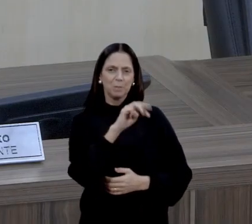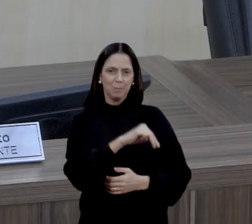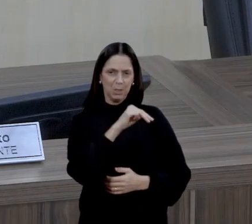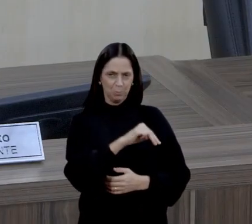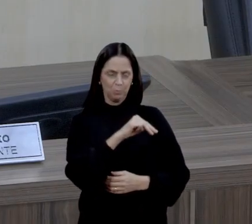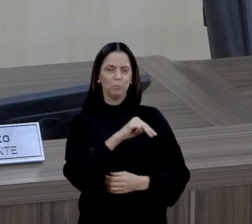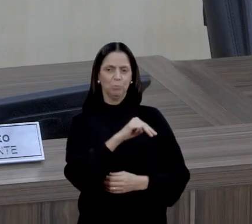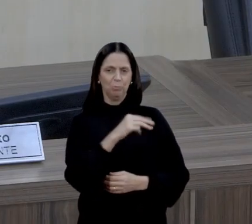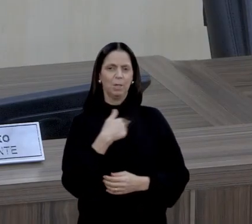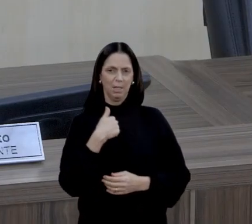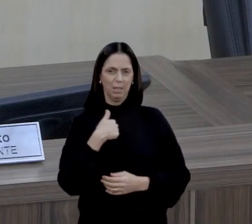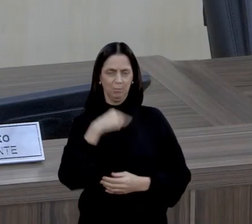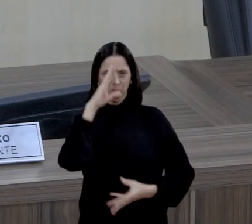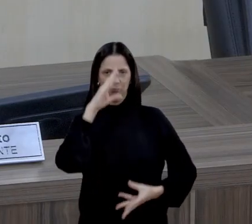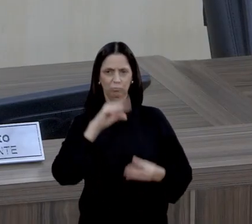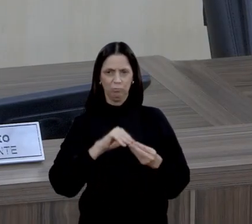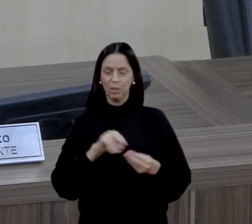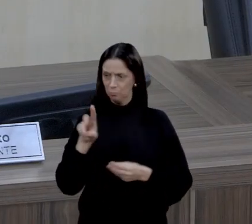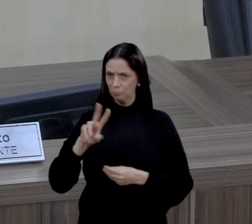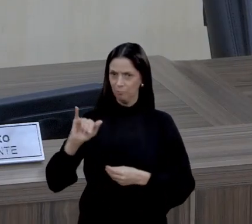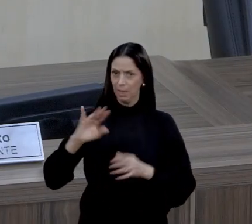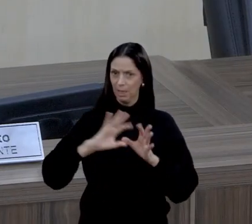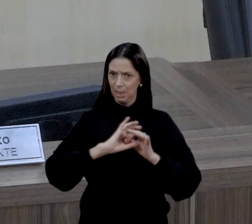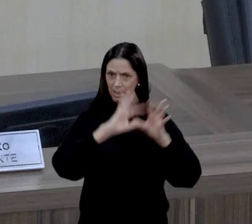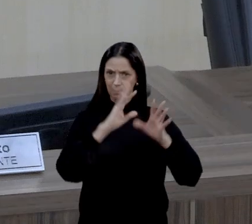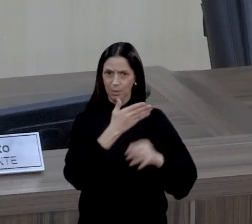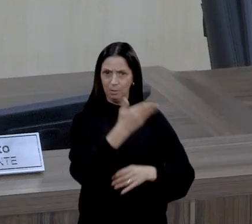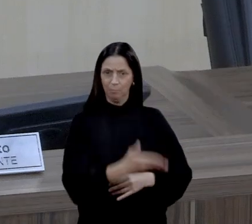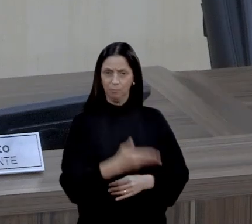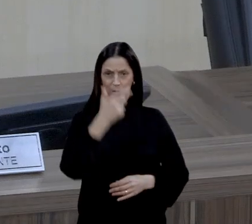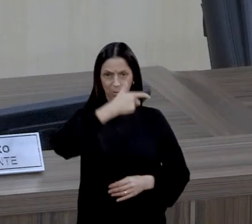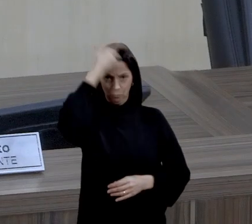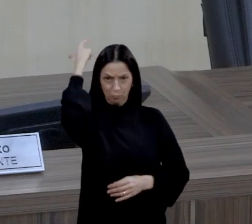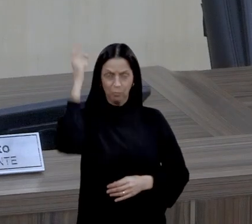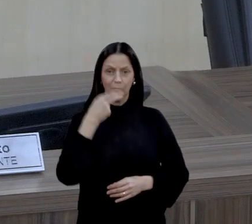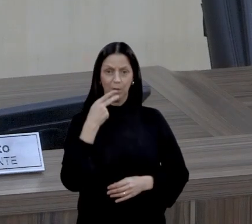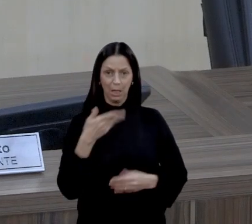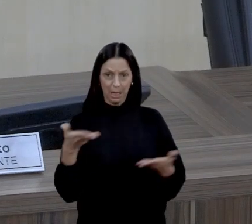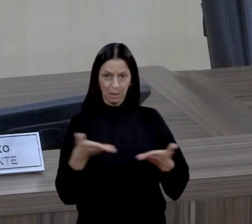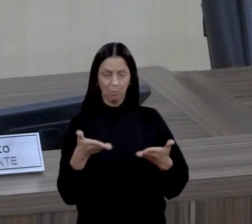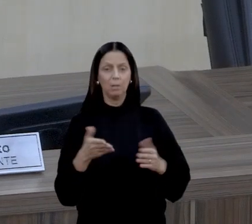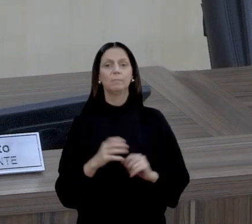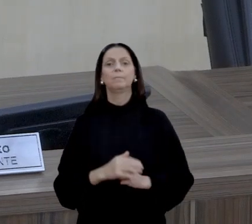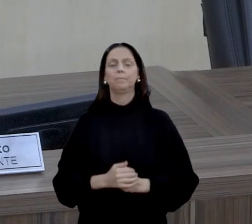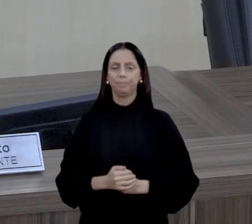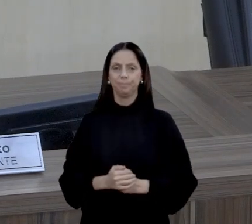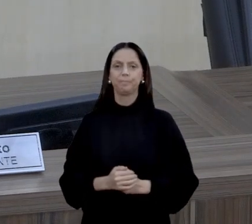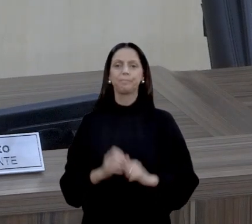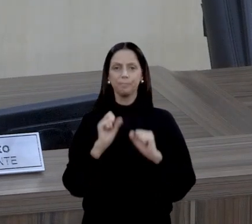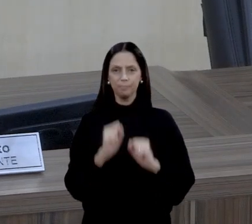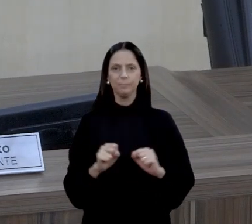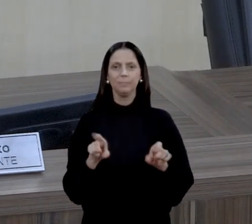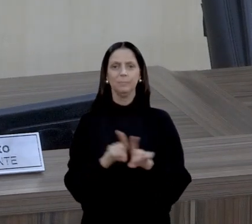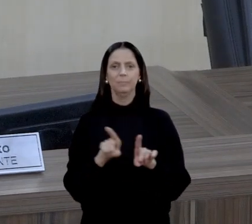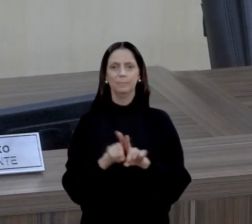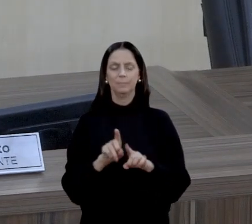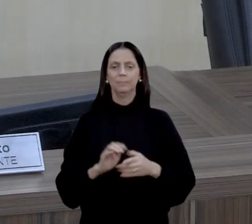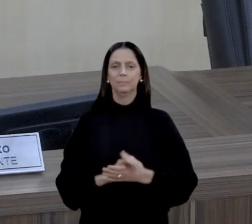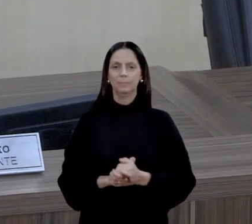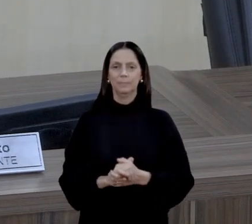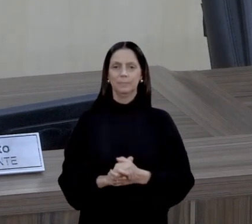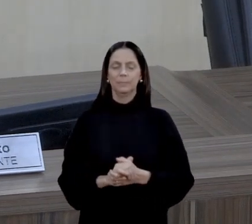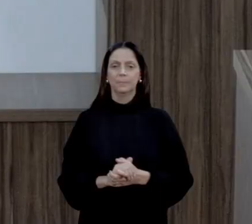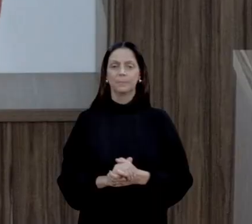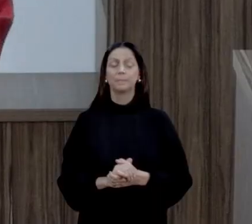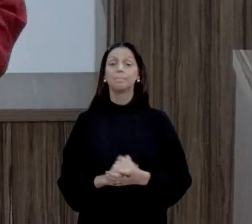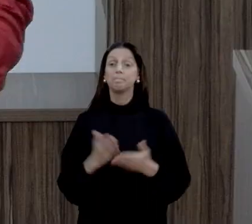também. O senhor vai liberar o vereador Adriano a falar? Sim. Agora? Então, com a palavra, o vereador Adriano Pereira. Vereador